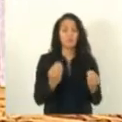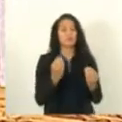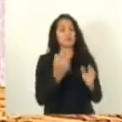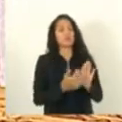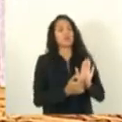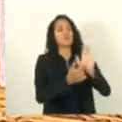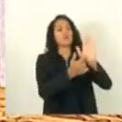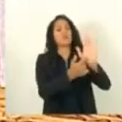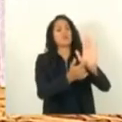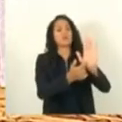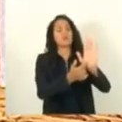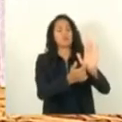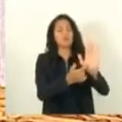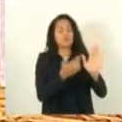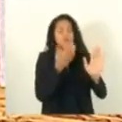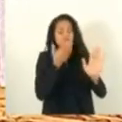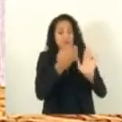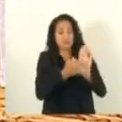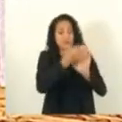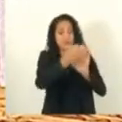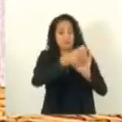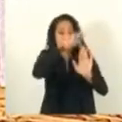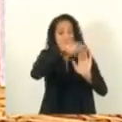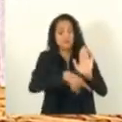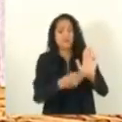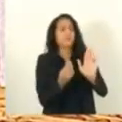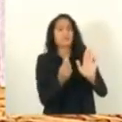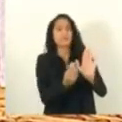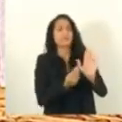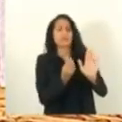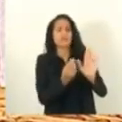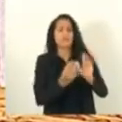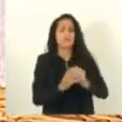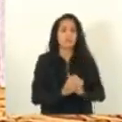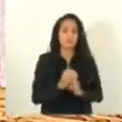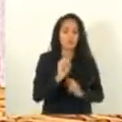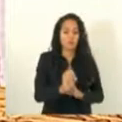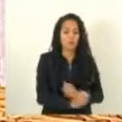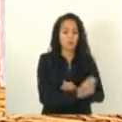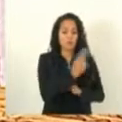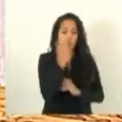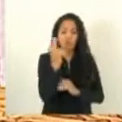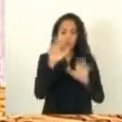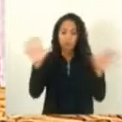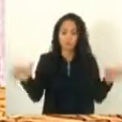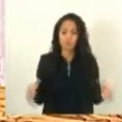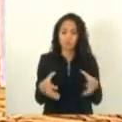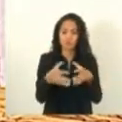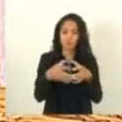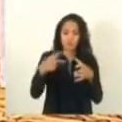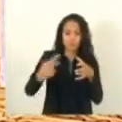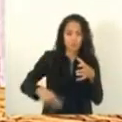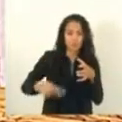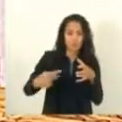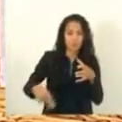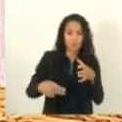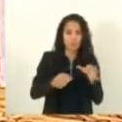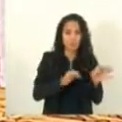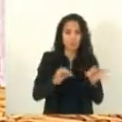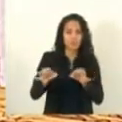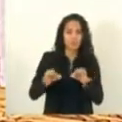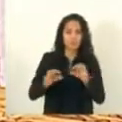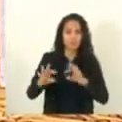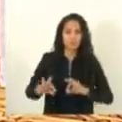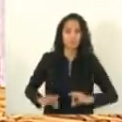esse projeto? E se assim fosse, por que que as comissões aqui na Assembleia, quando tramitou, todas